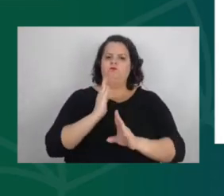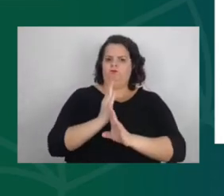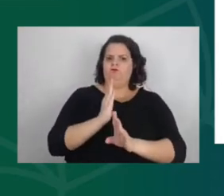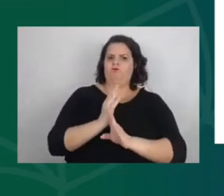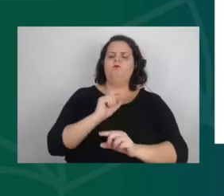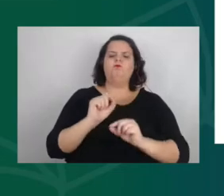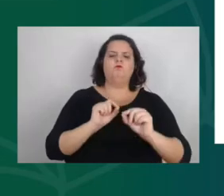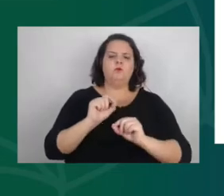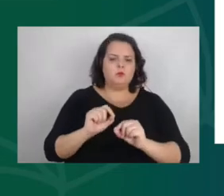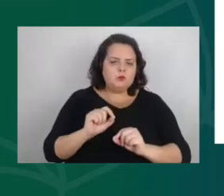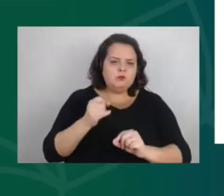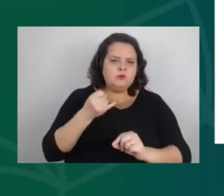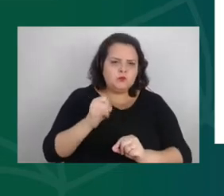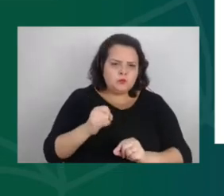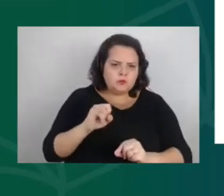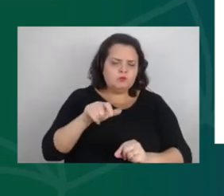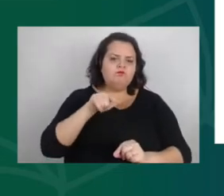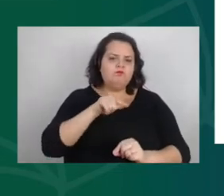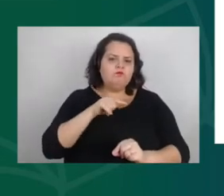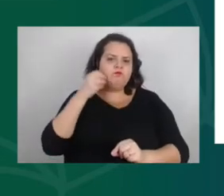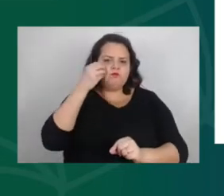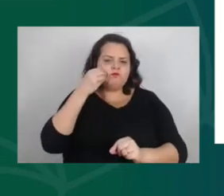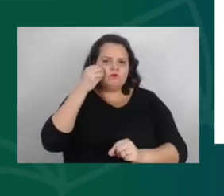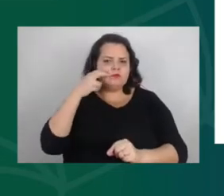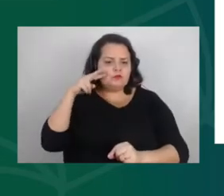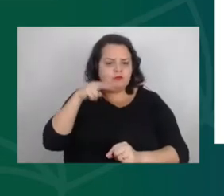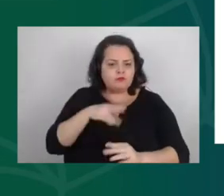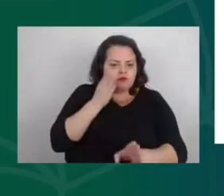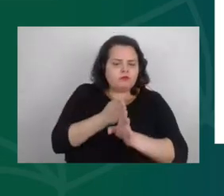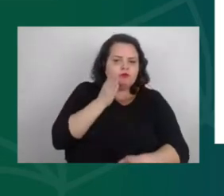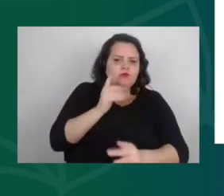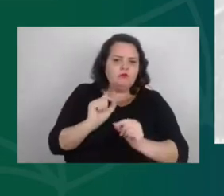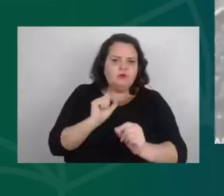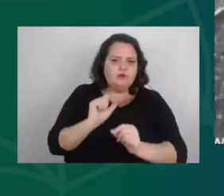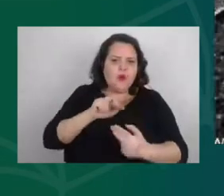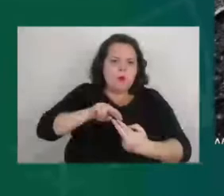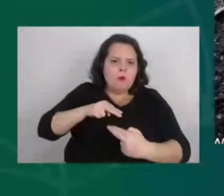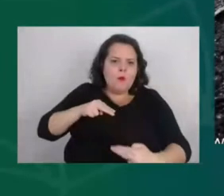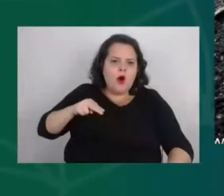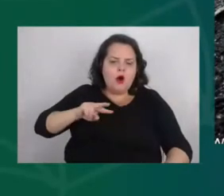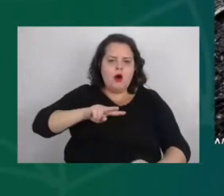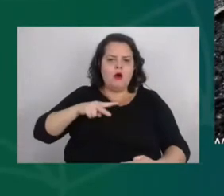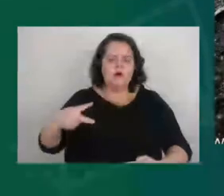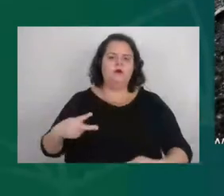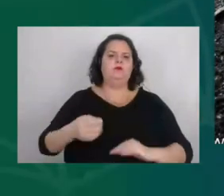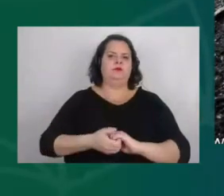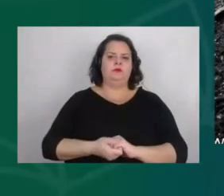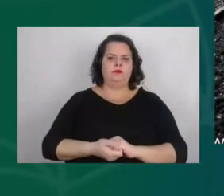sendo bastante usados na identificação desses compostos. Próximo.